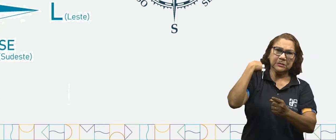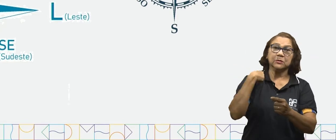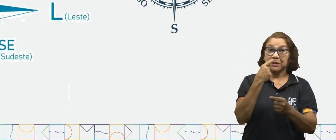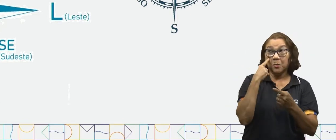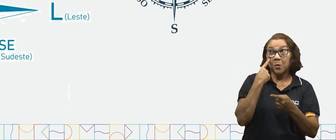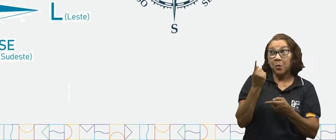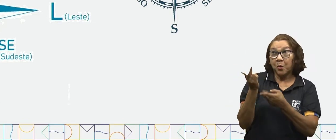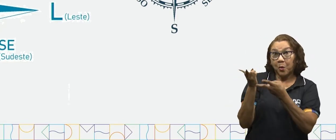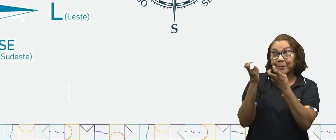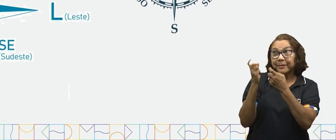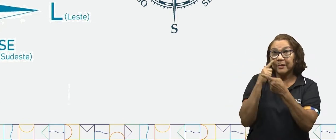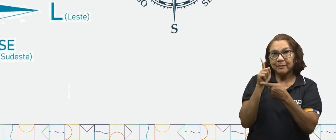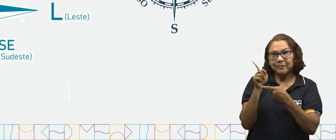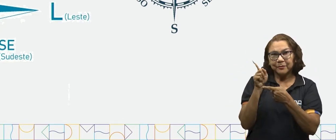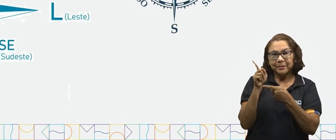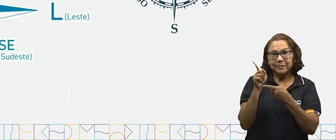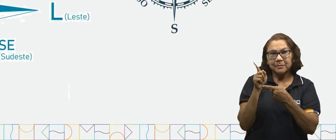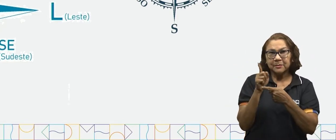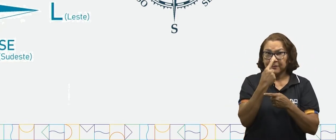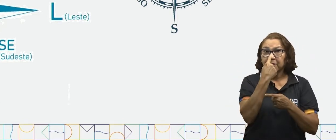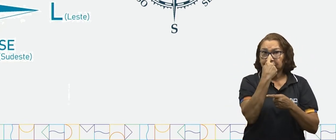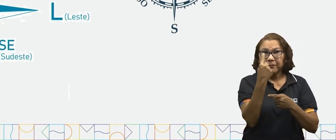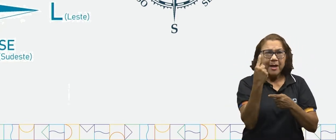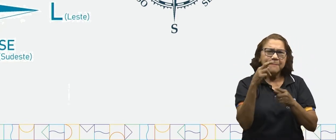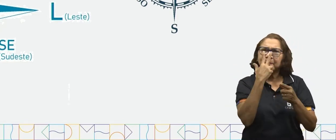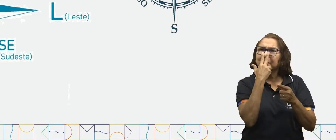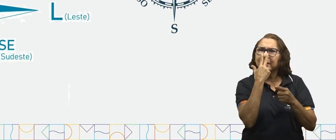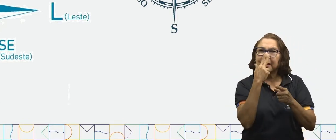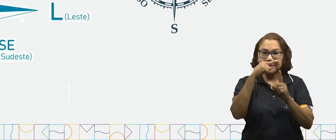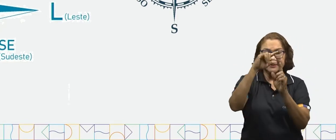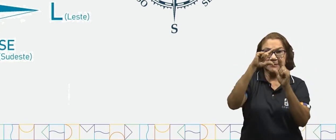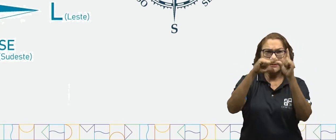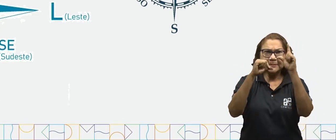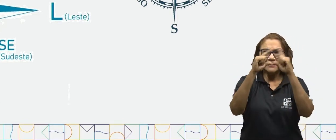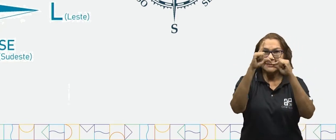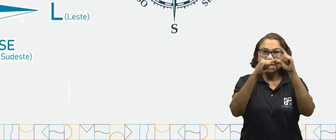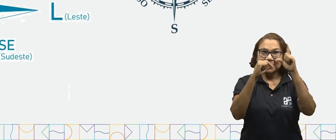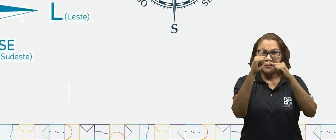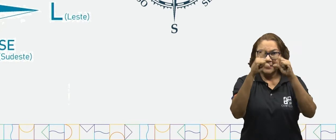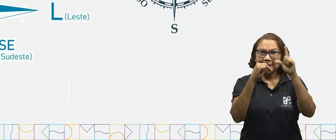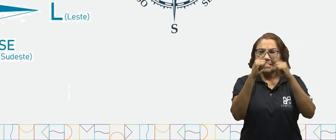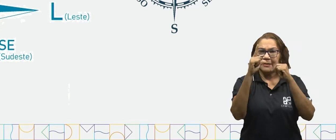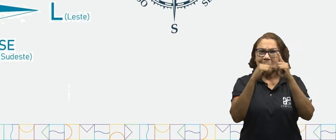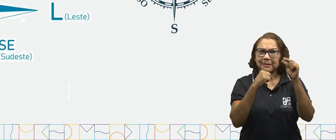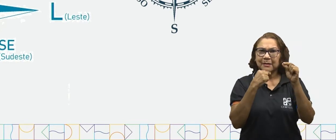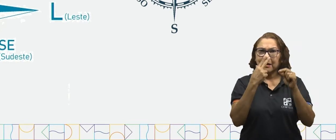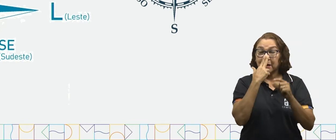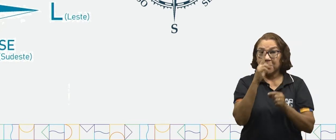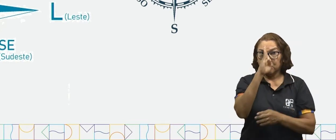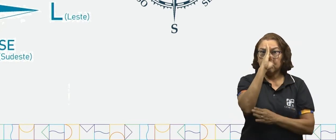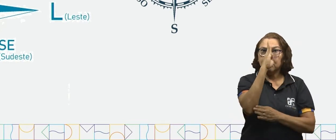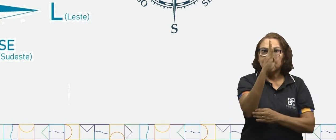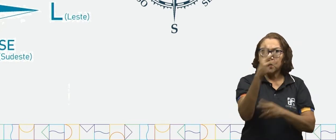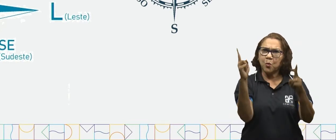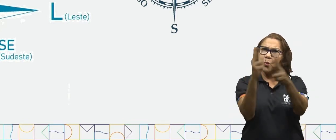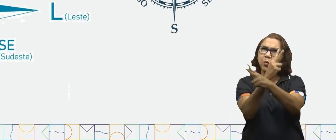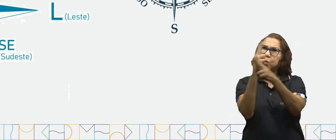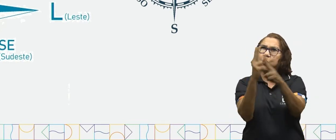públicos para orientação de pedestres. Sua utilização é muito comum em todos os sistemas de